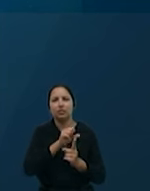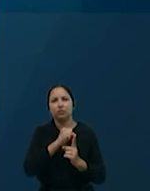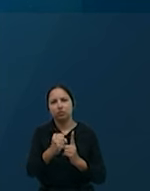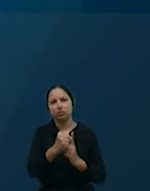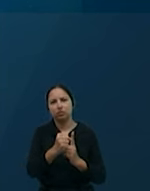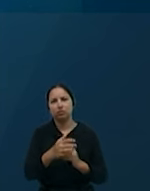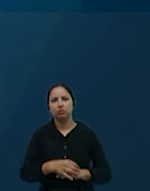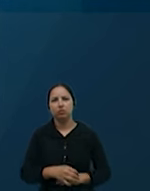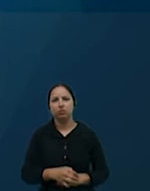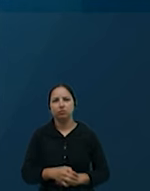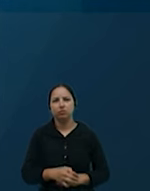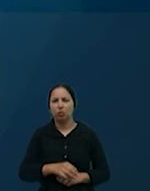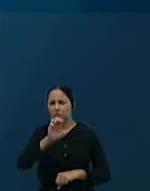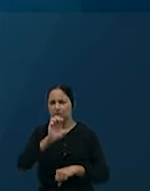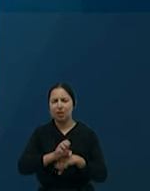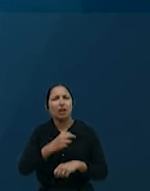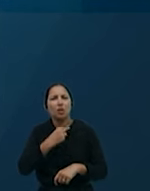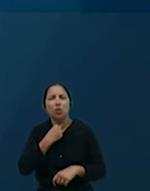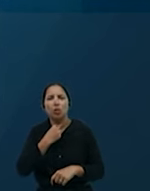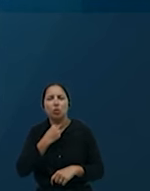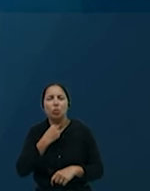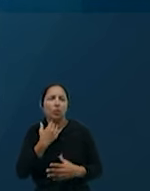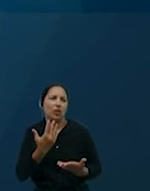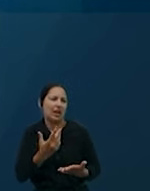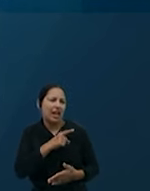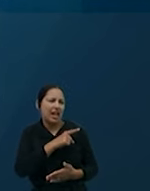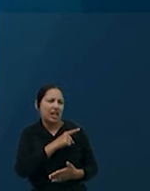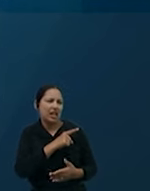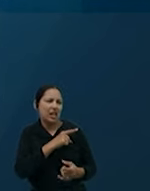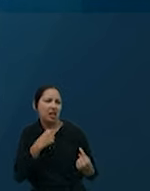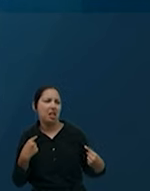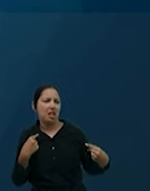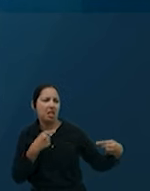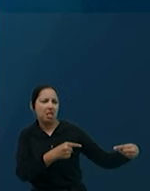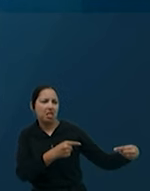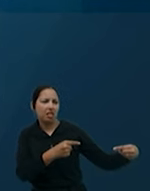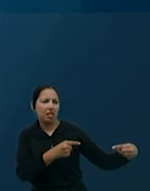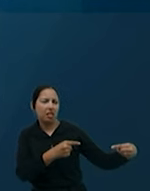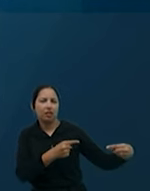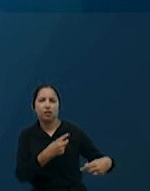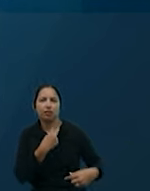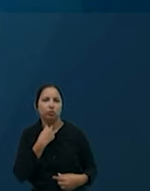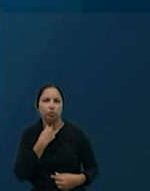pode tratar o segurado como seu inimigo na esfera administrativa.